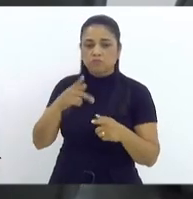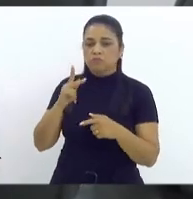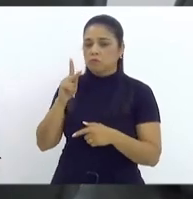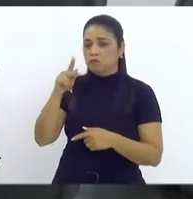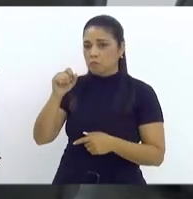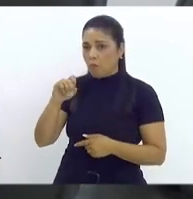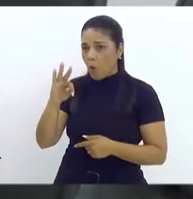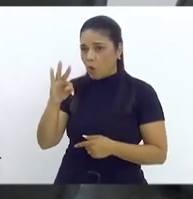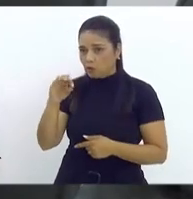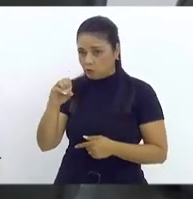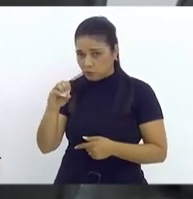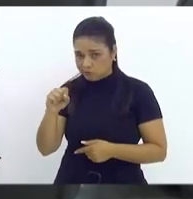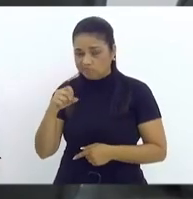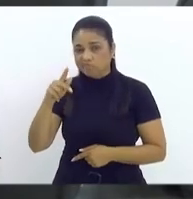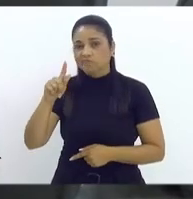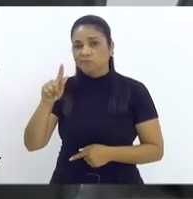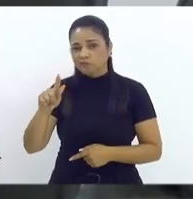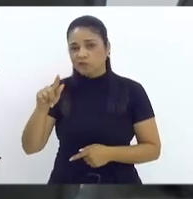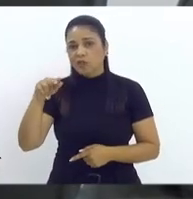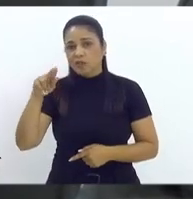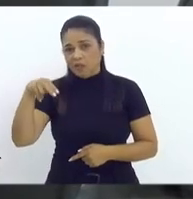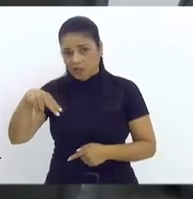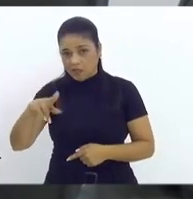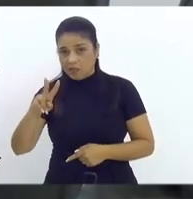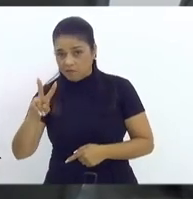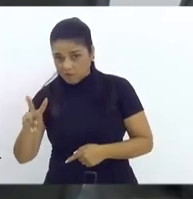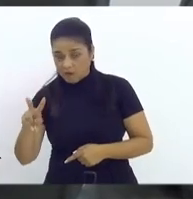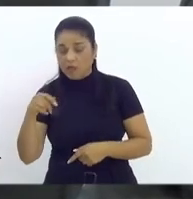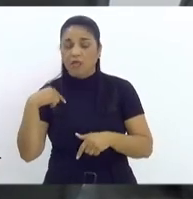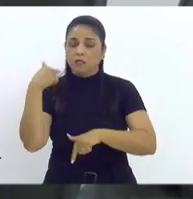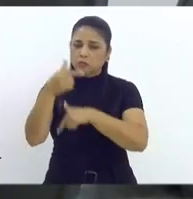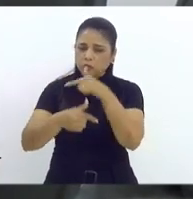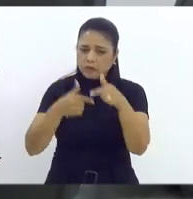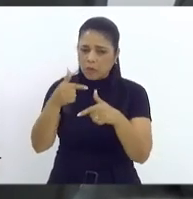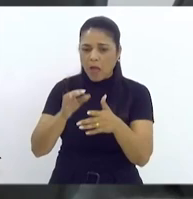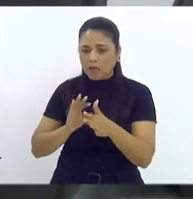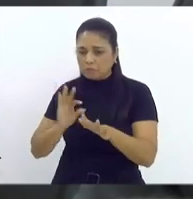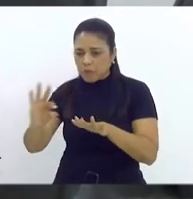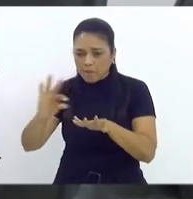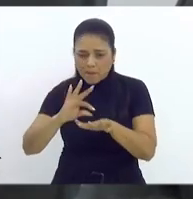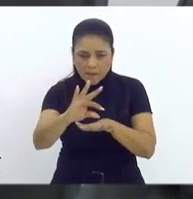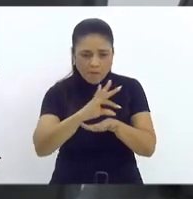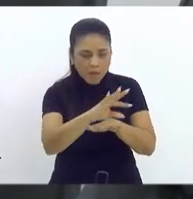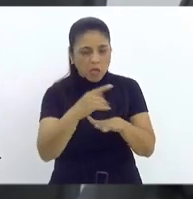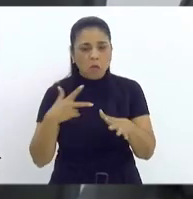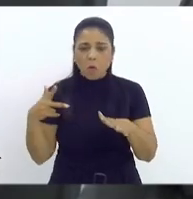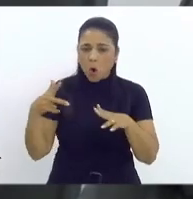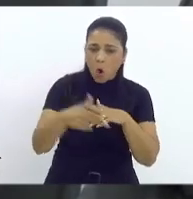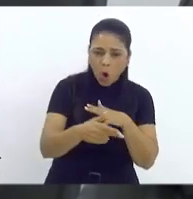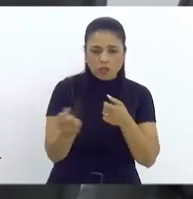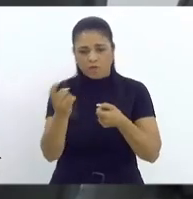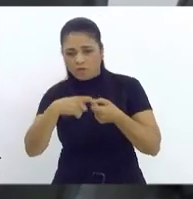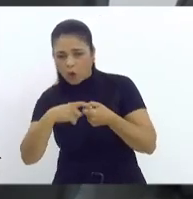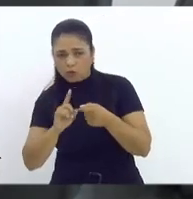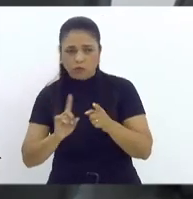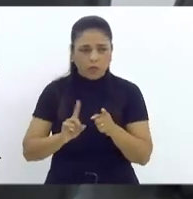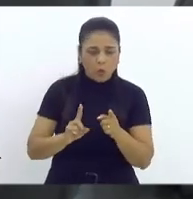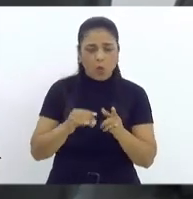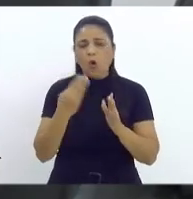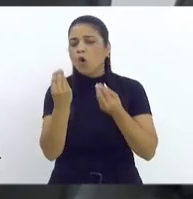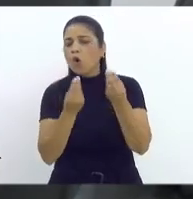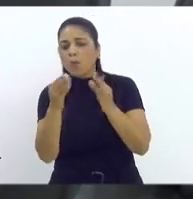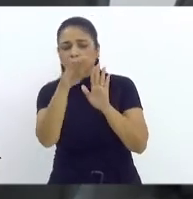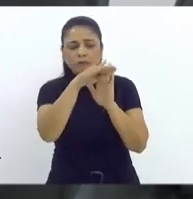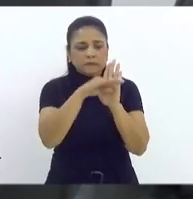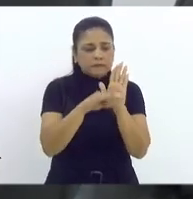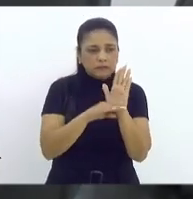manutenção desse trabalho, né, desse fornecimento, e eventuais desligamentos, como volta, como não volta, como está essa lista, quais